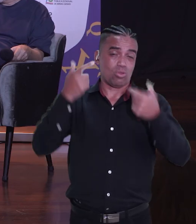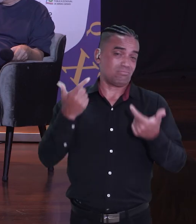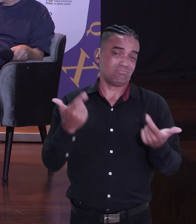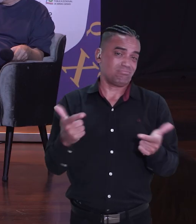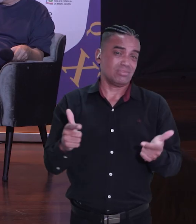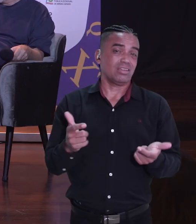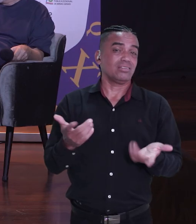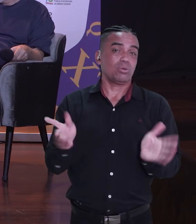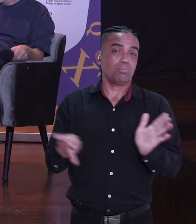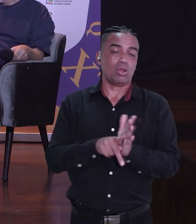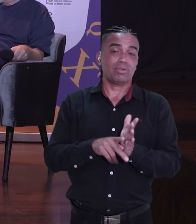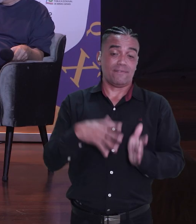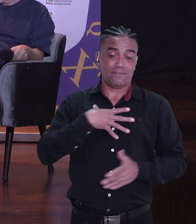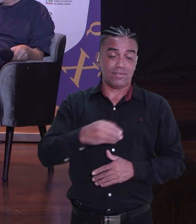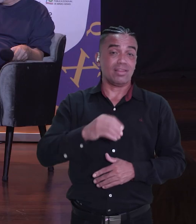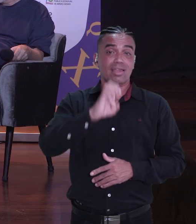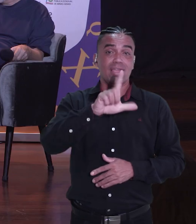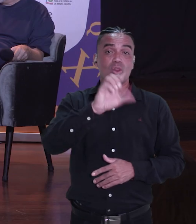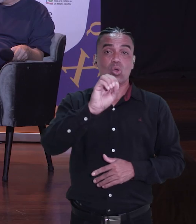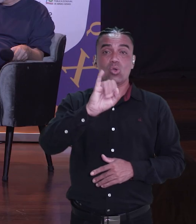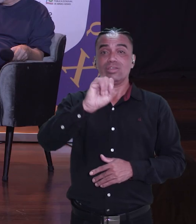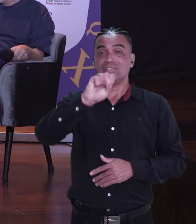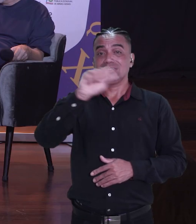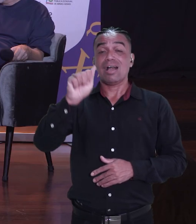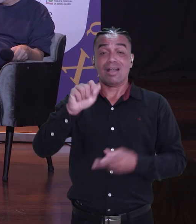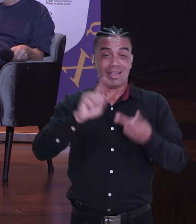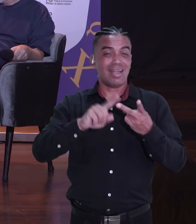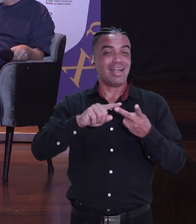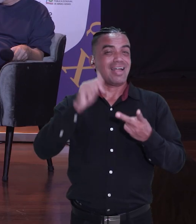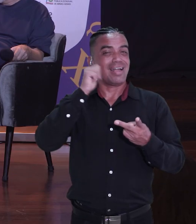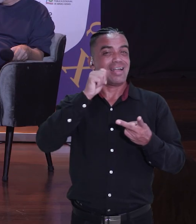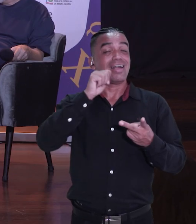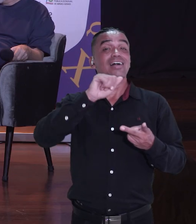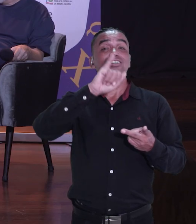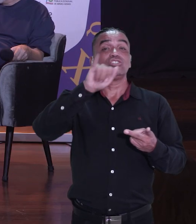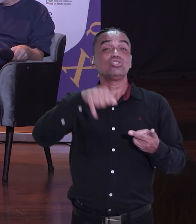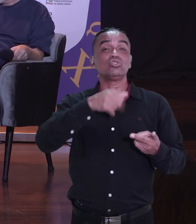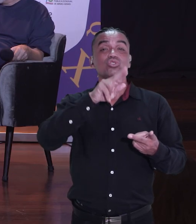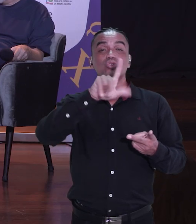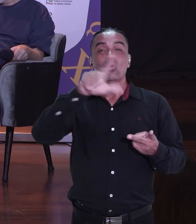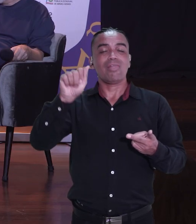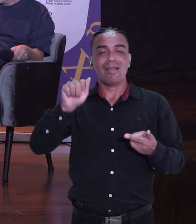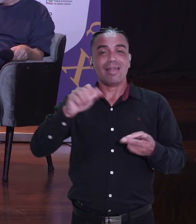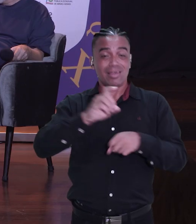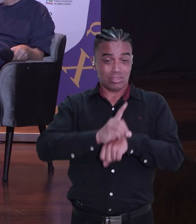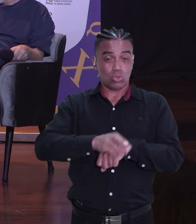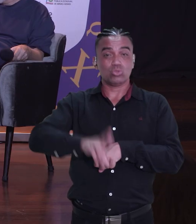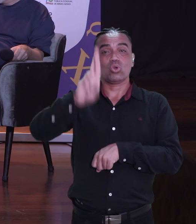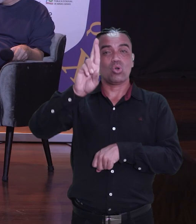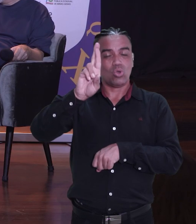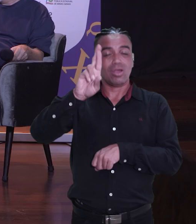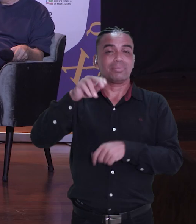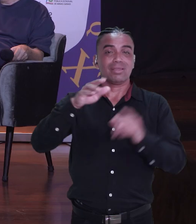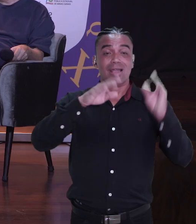tem um destino que vai tudo para a filha da Heloísa, a Júlia, minha enteada, que é doutora em literatura inglesa do século